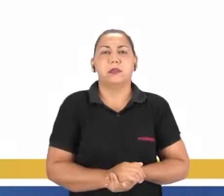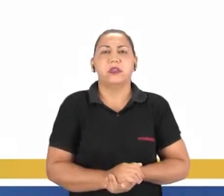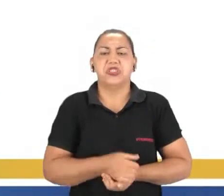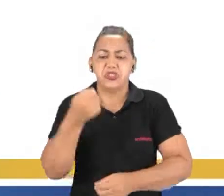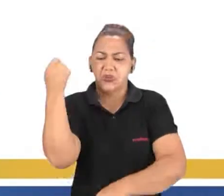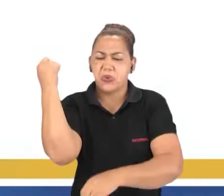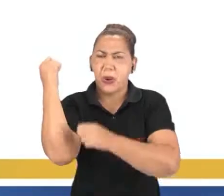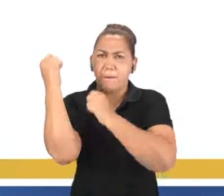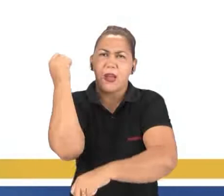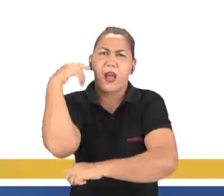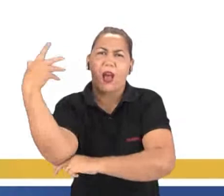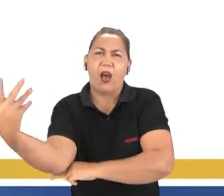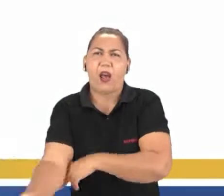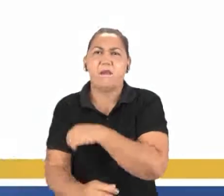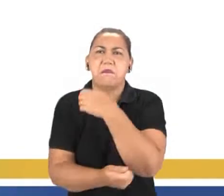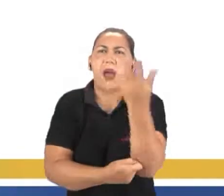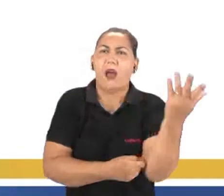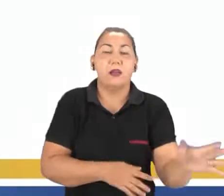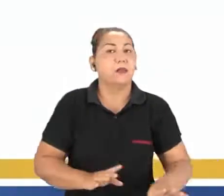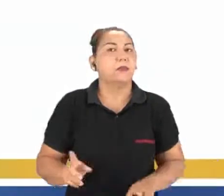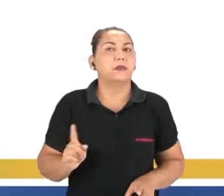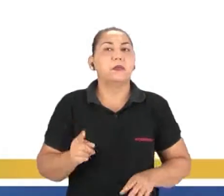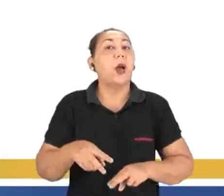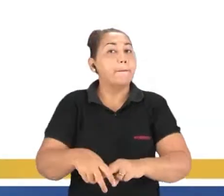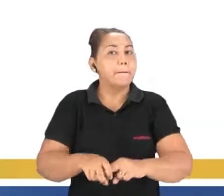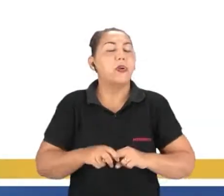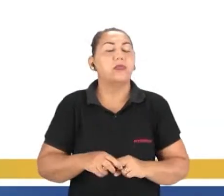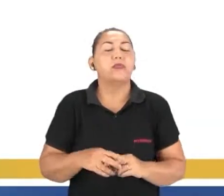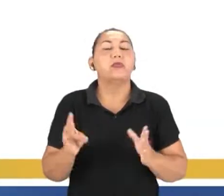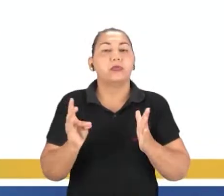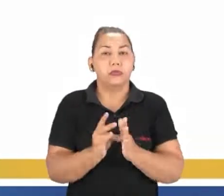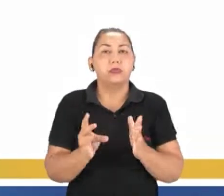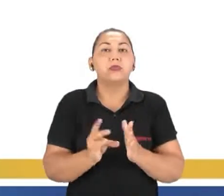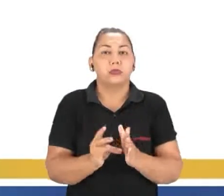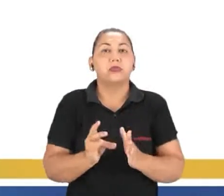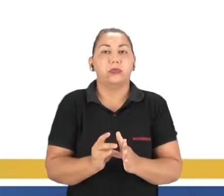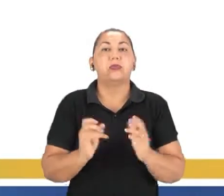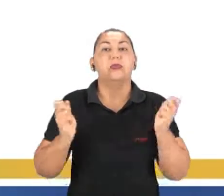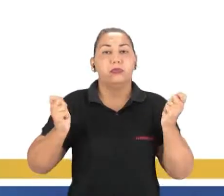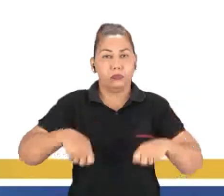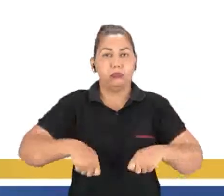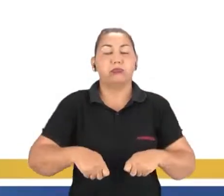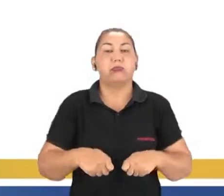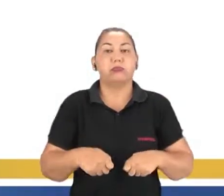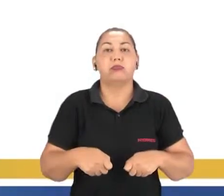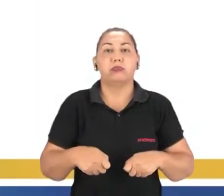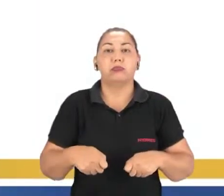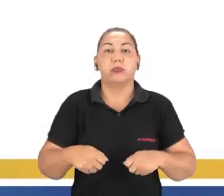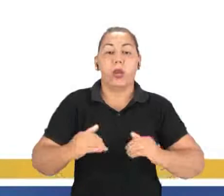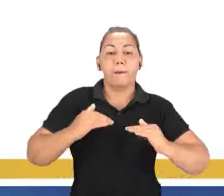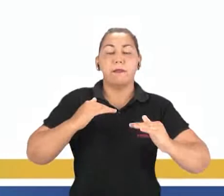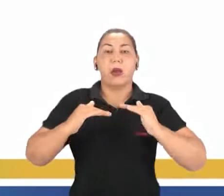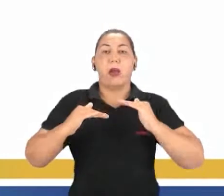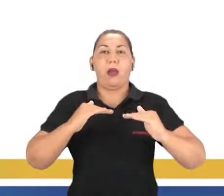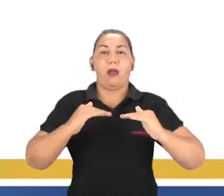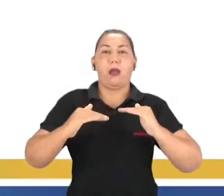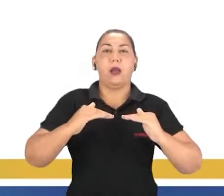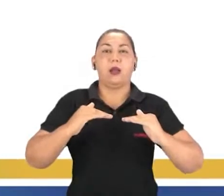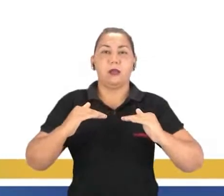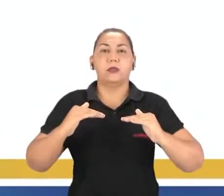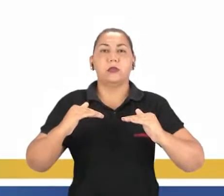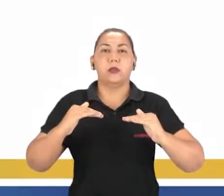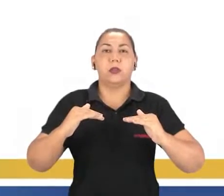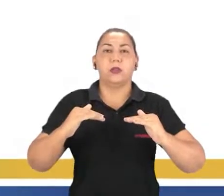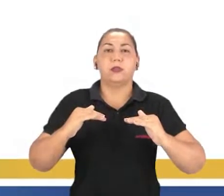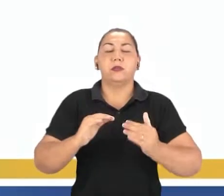Por isso, né? É por isso que os indígenas eles conseguem manter o equilíbrio ecológico nos ambientes em que eles vivem. Então, observe essas